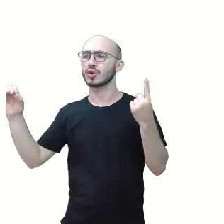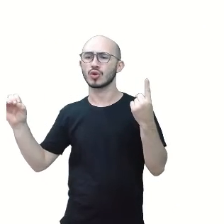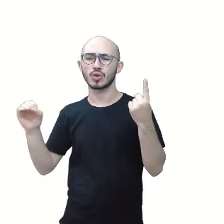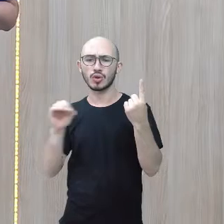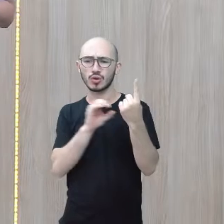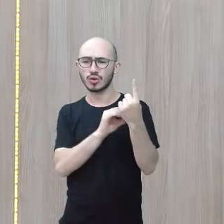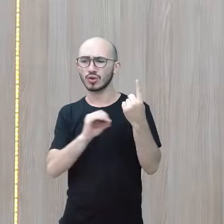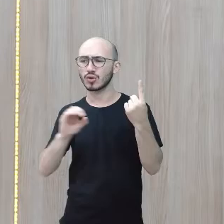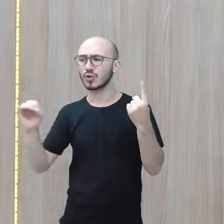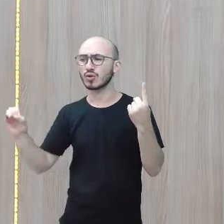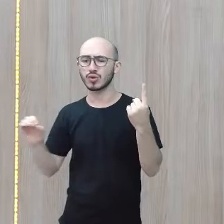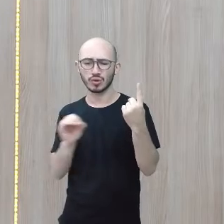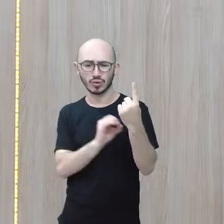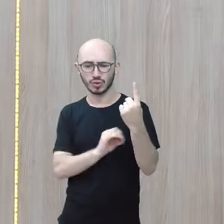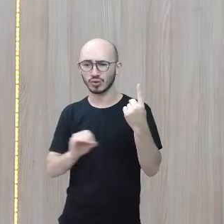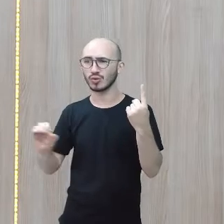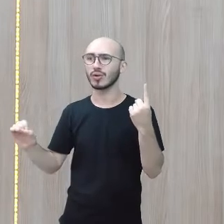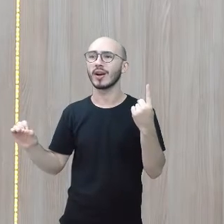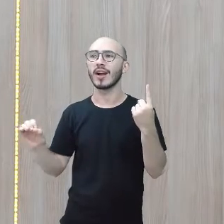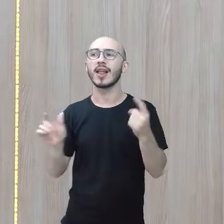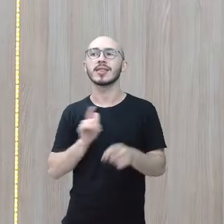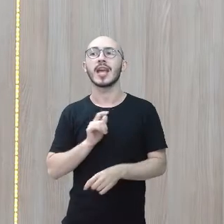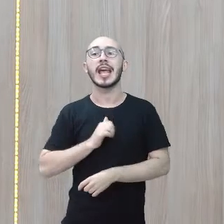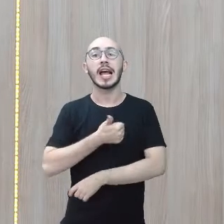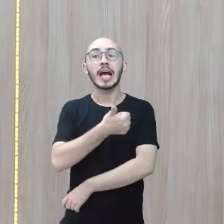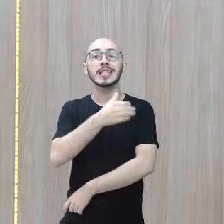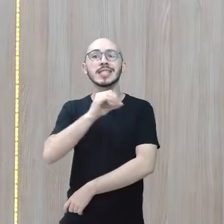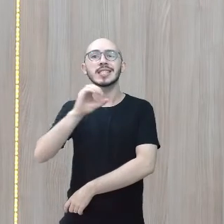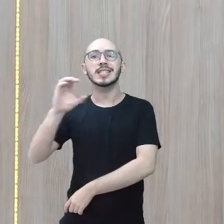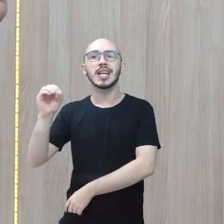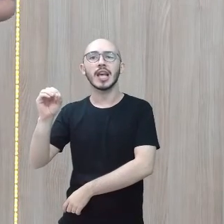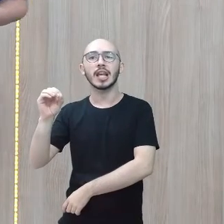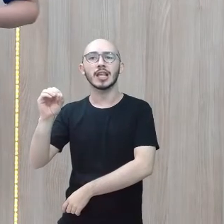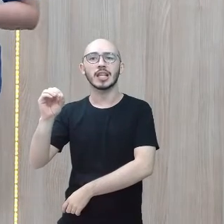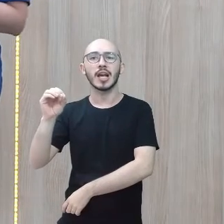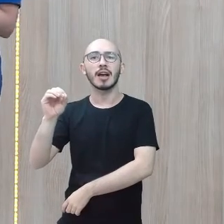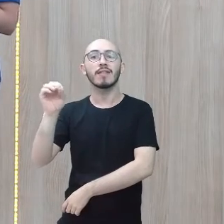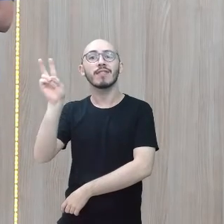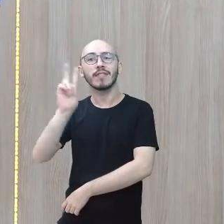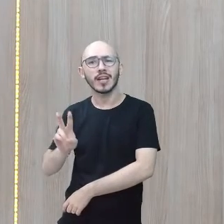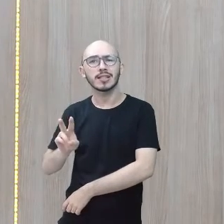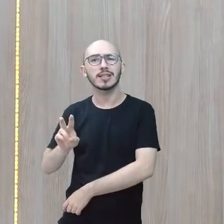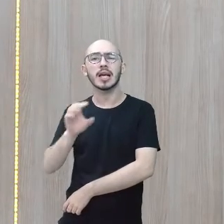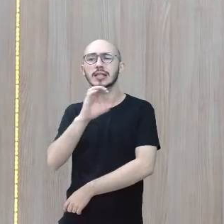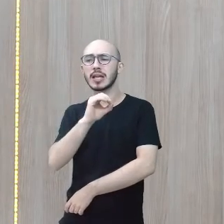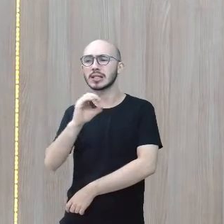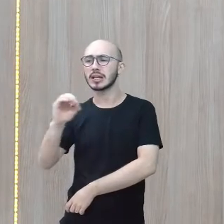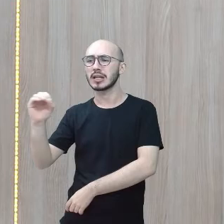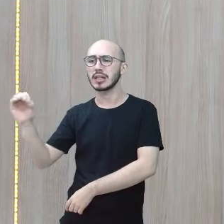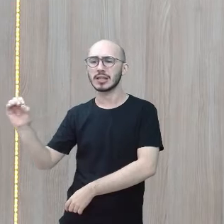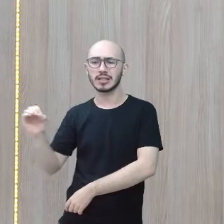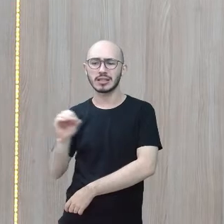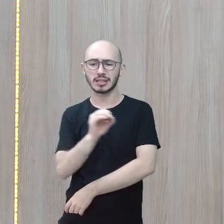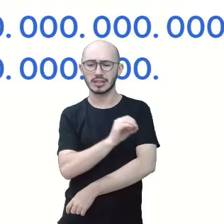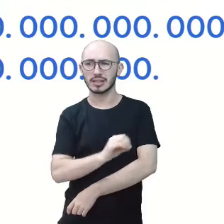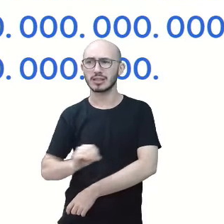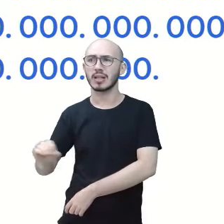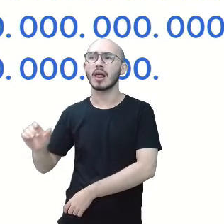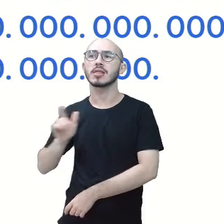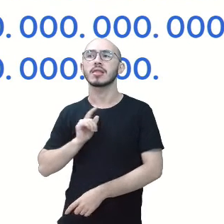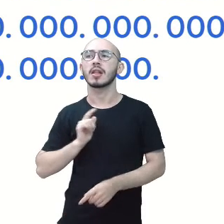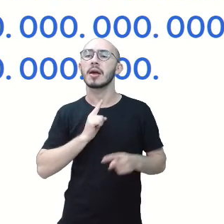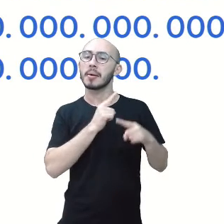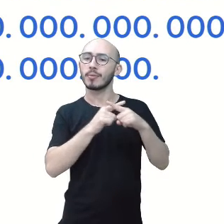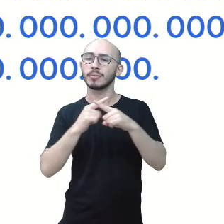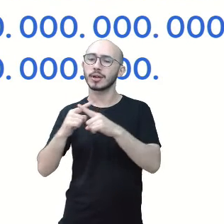está apresentando uma sequência de 100 zeros. Significa que a gente tem aí uma potência, né? Uma multiplicação que